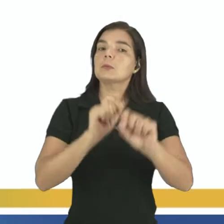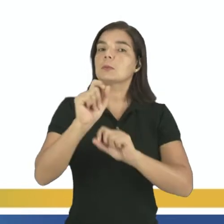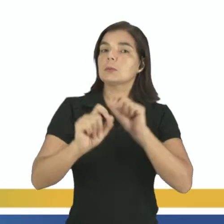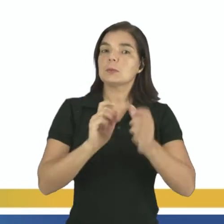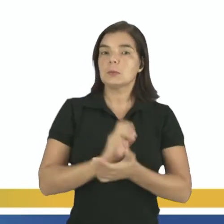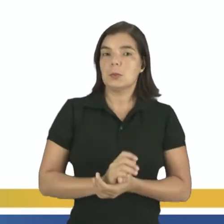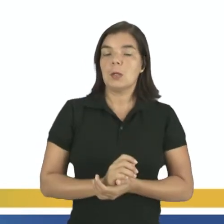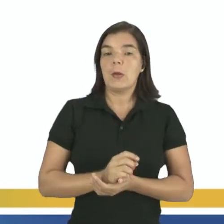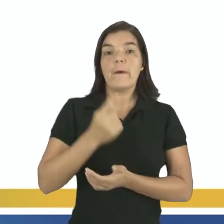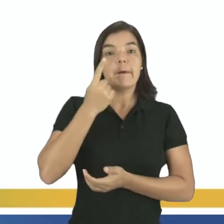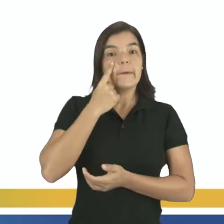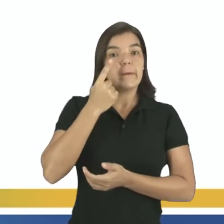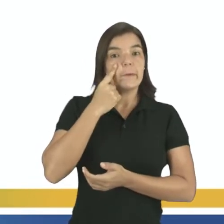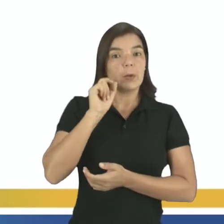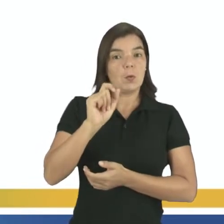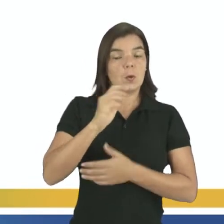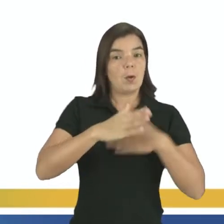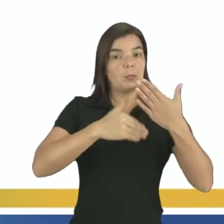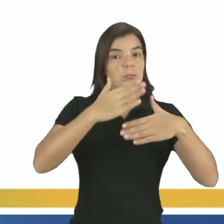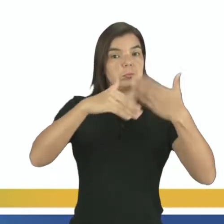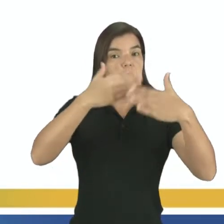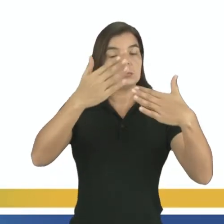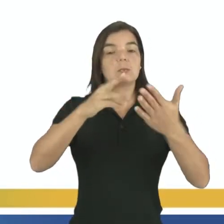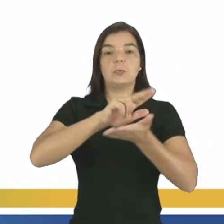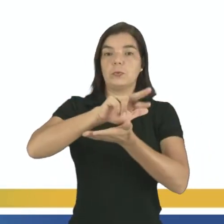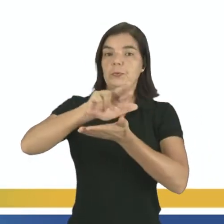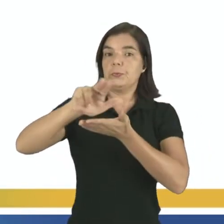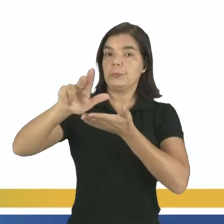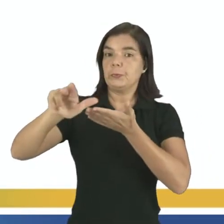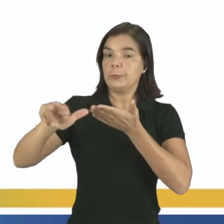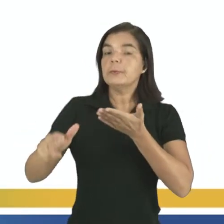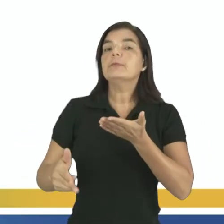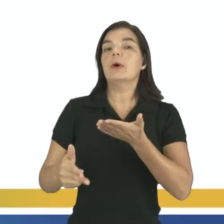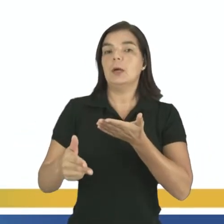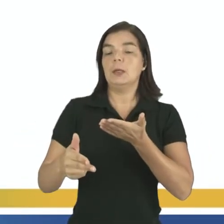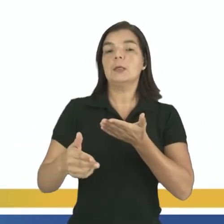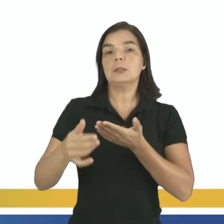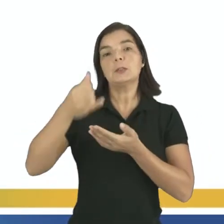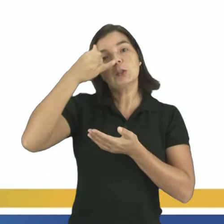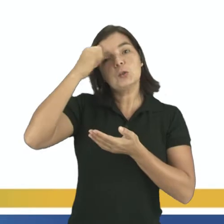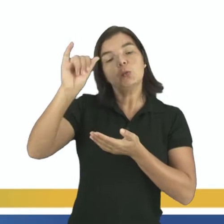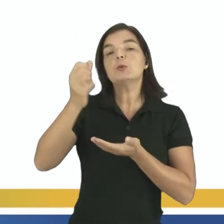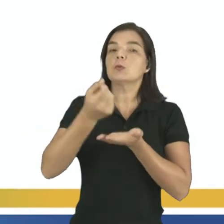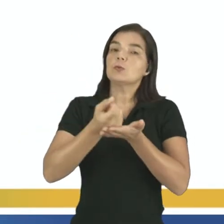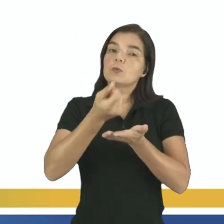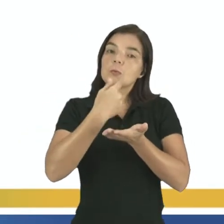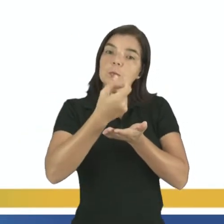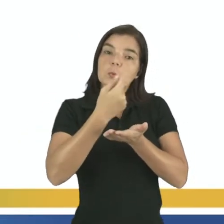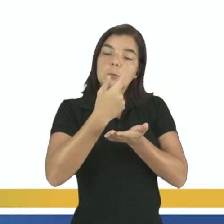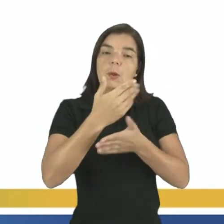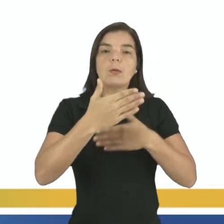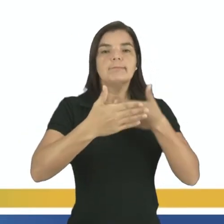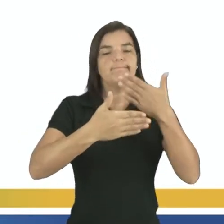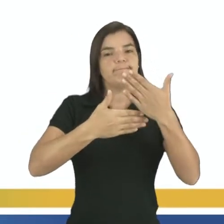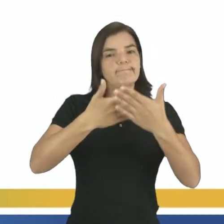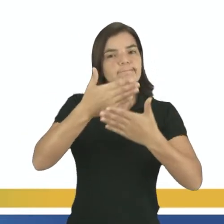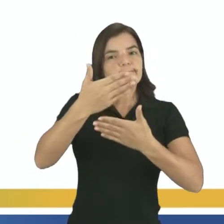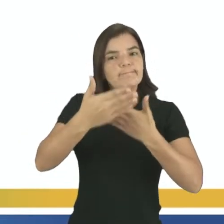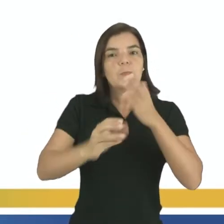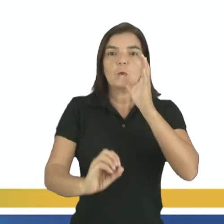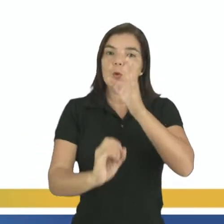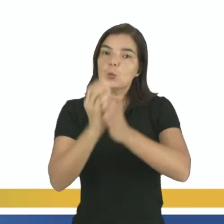temos que dar créditos à evolução dos diversos métodos contraceptivos. Então, a partir do momento que